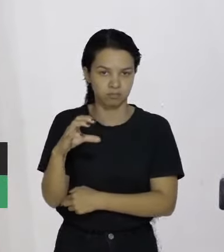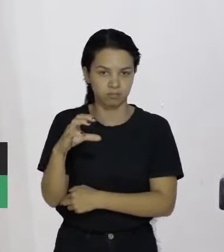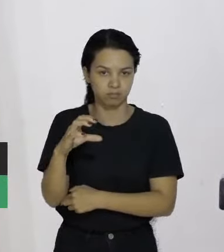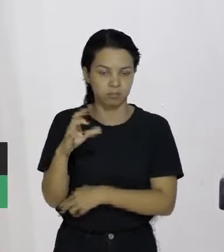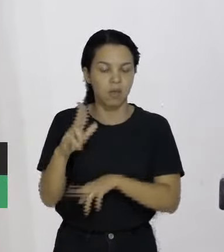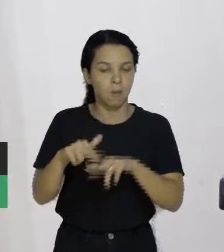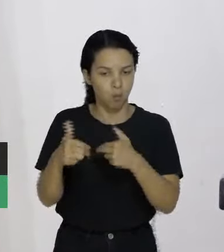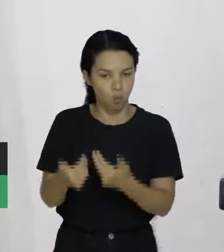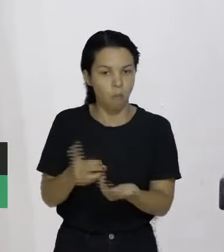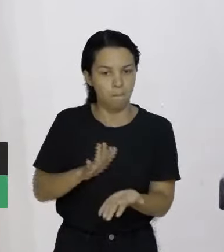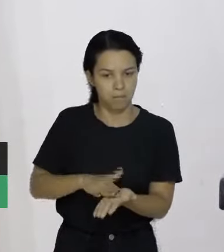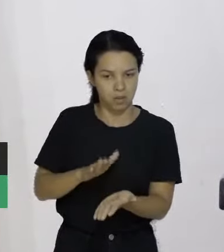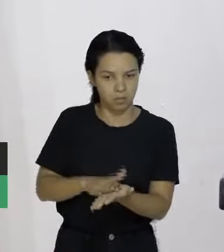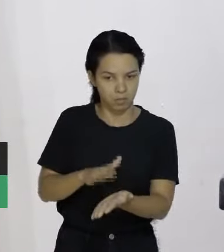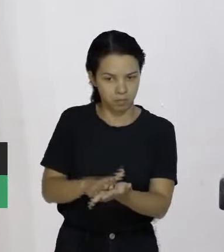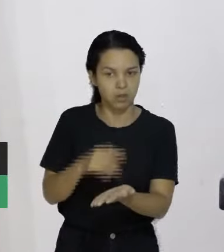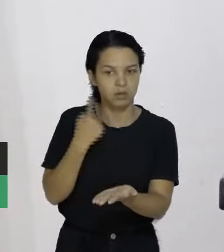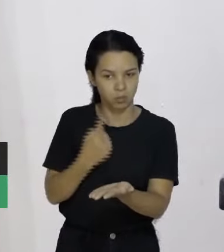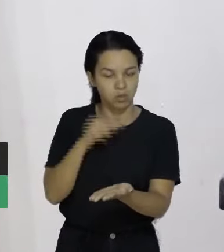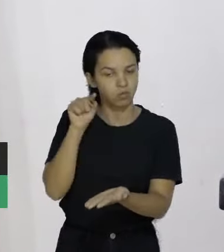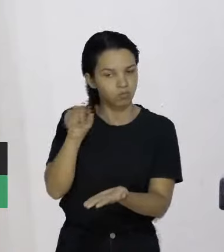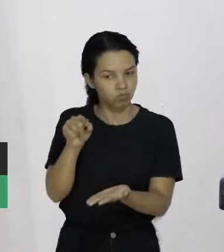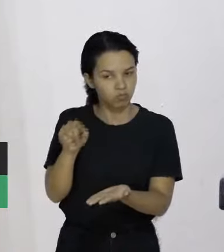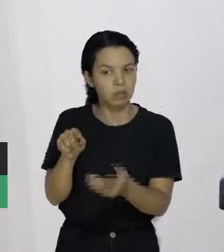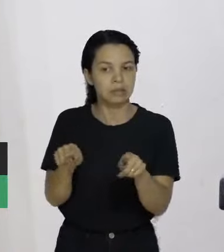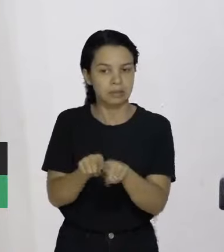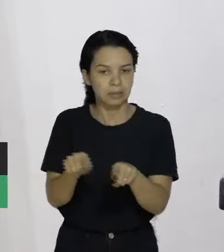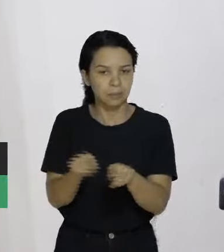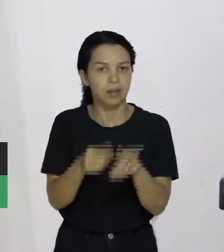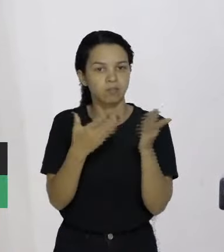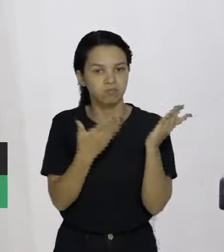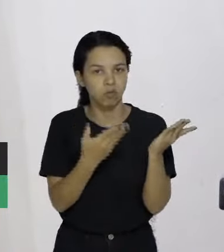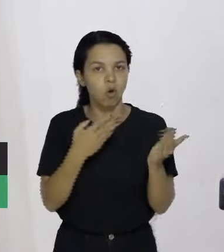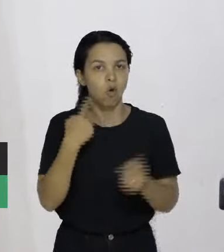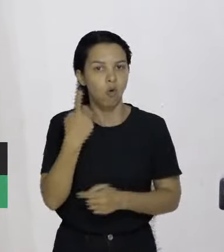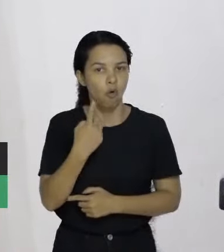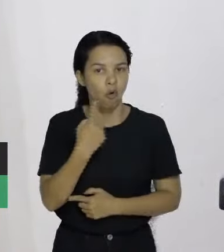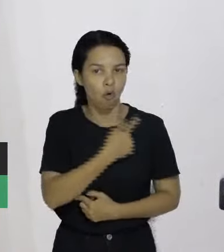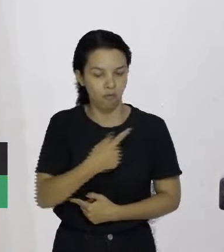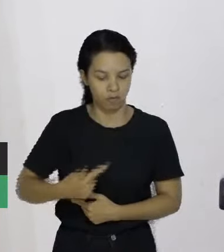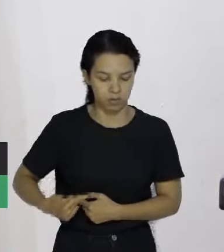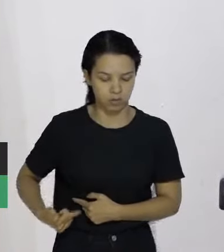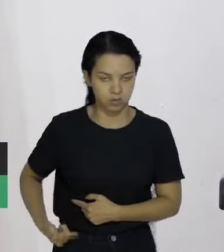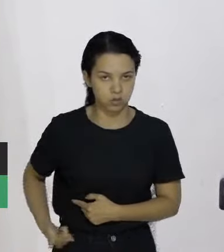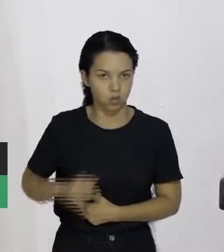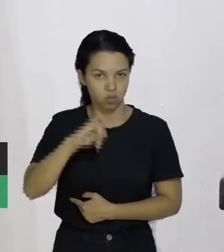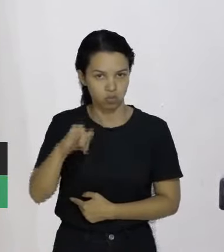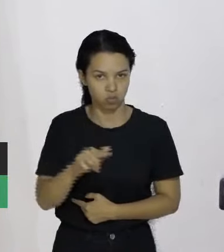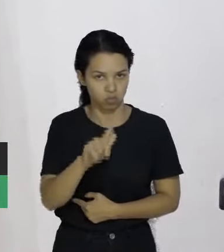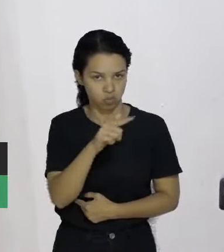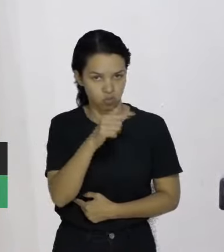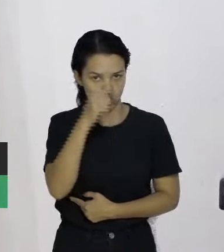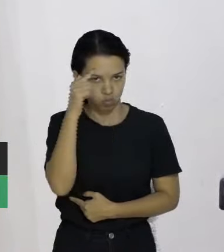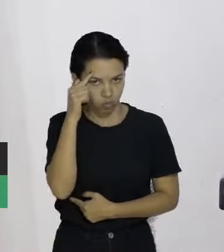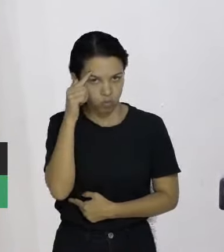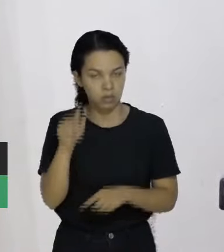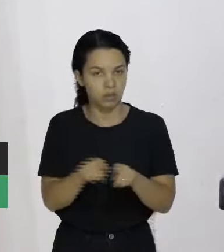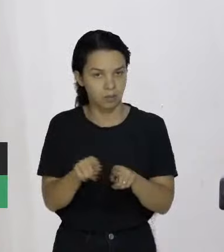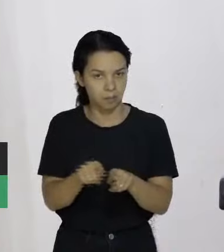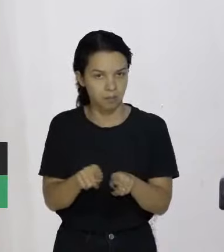Deputado pelas palavras e parabéns ao Governador Jorginho Melo preciso da Celesc a toda a equipe do governo